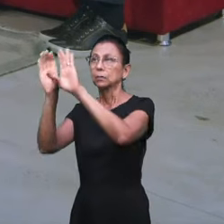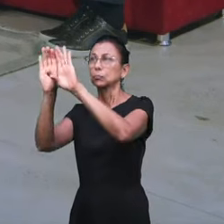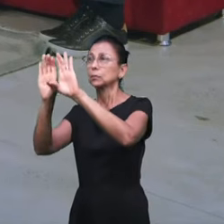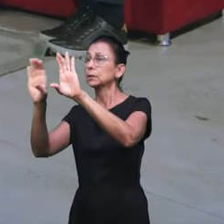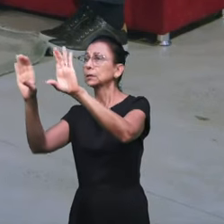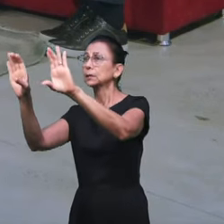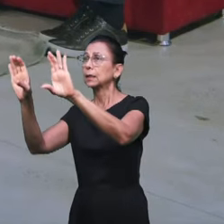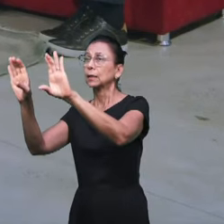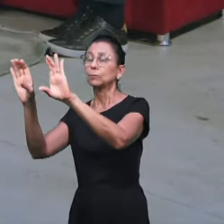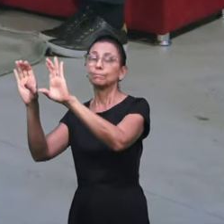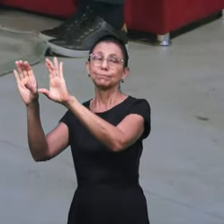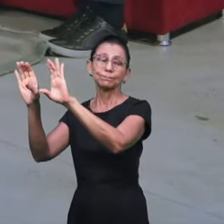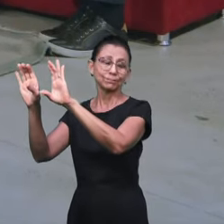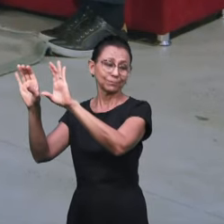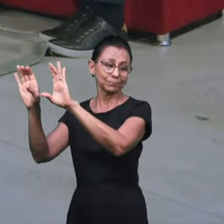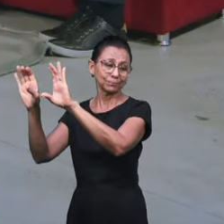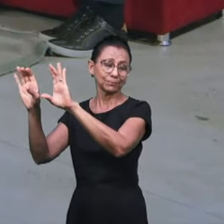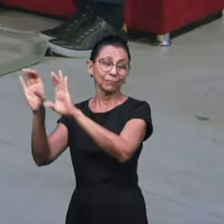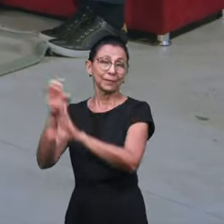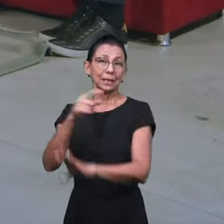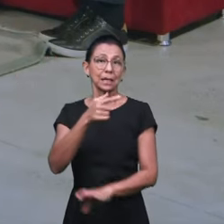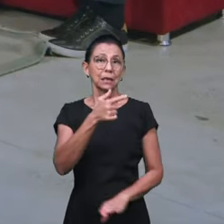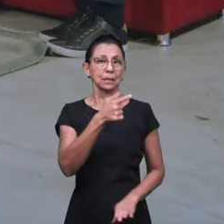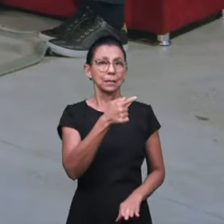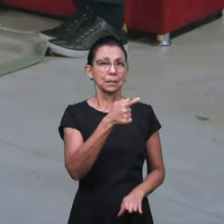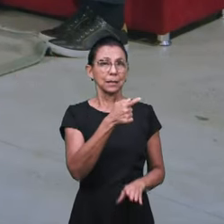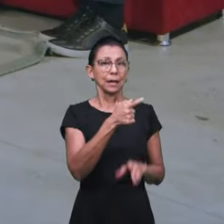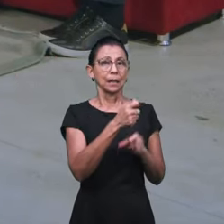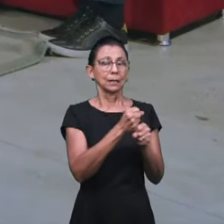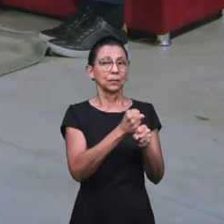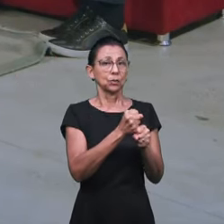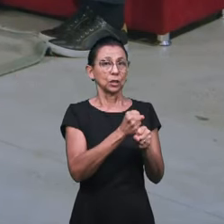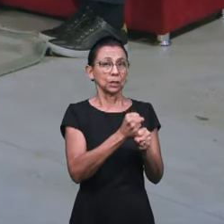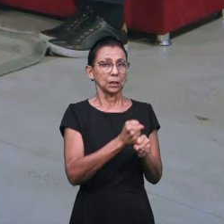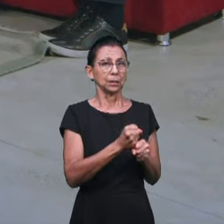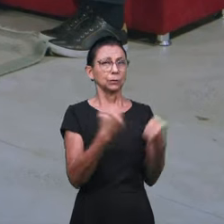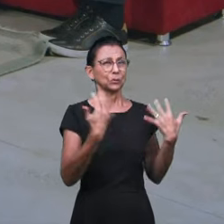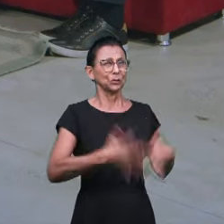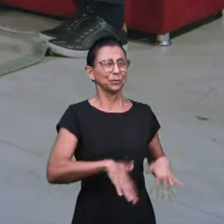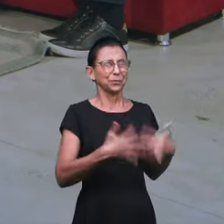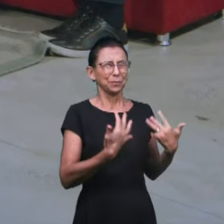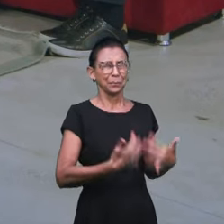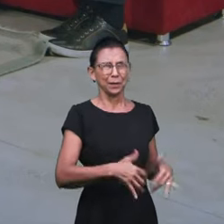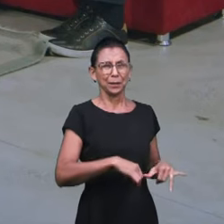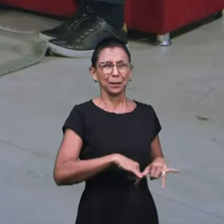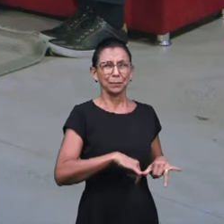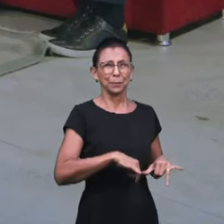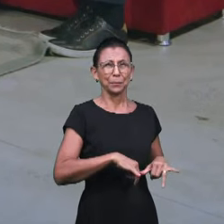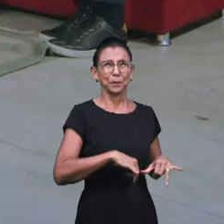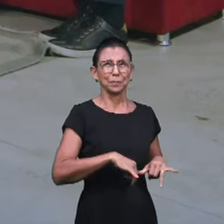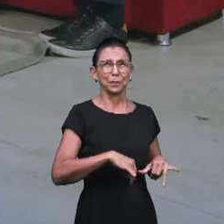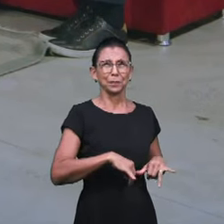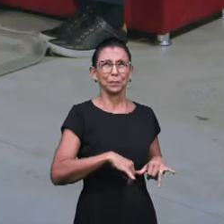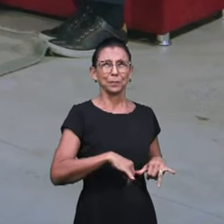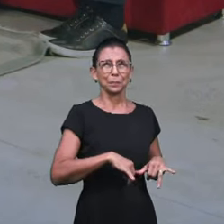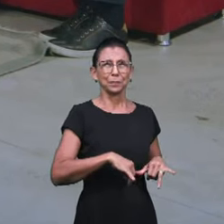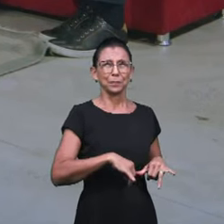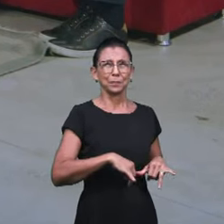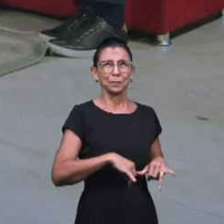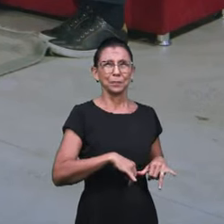mundo vai ficar 7 anos na tribulação e depois na grande tribulação, né, 3 anos e meio cada um,